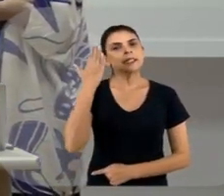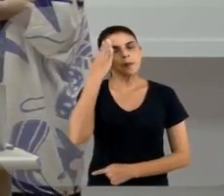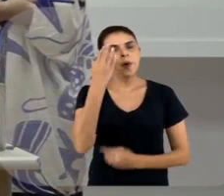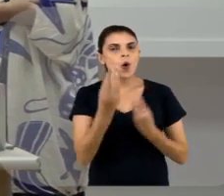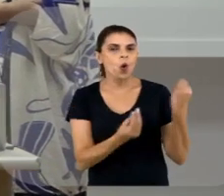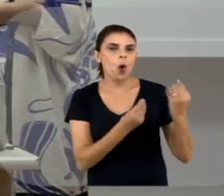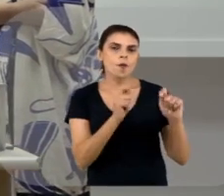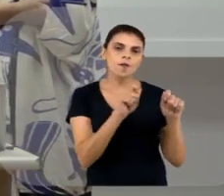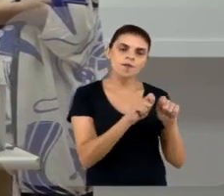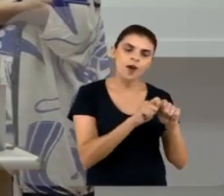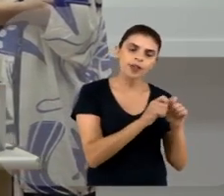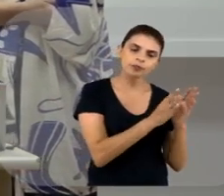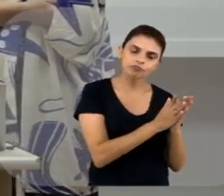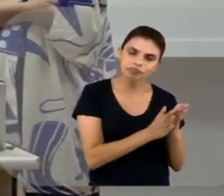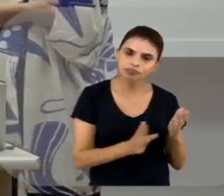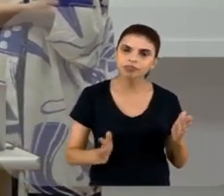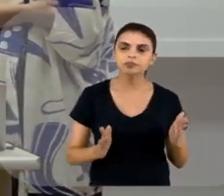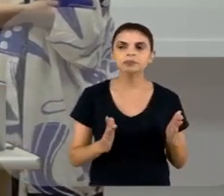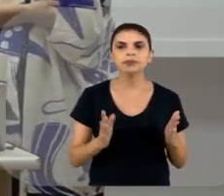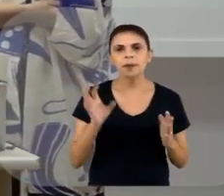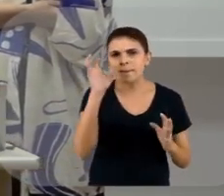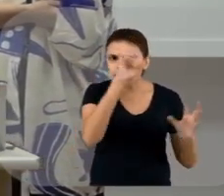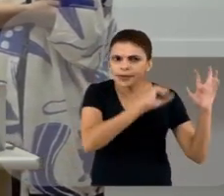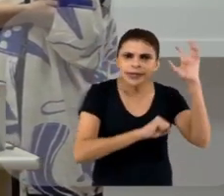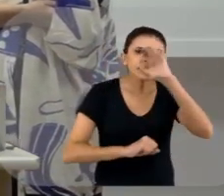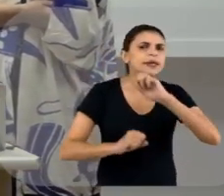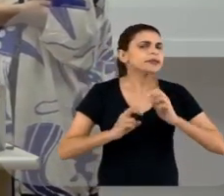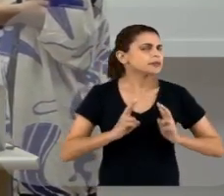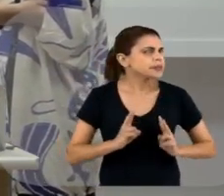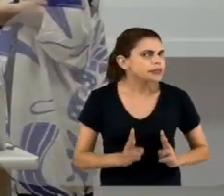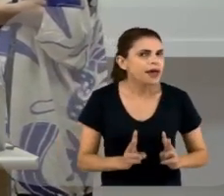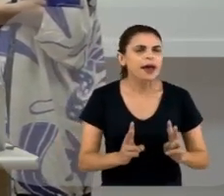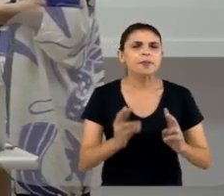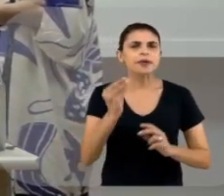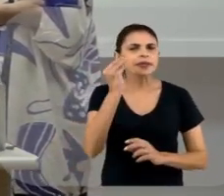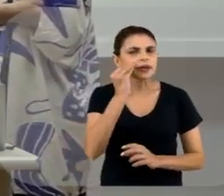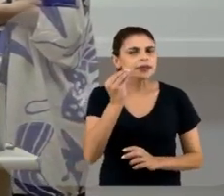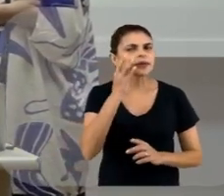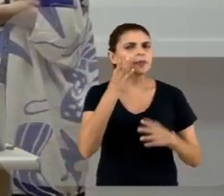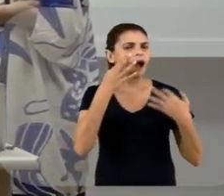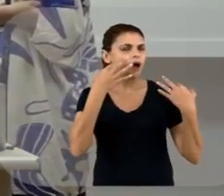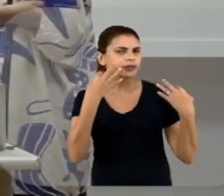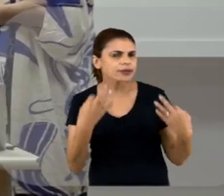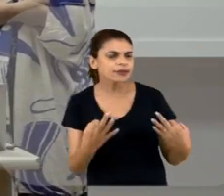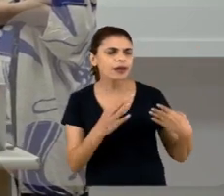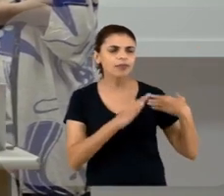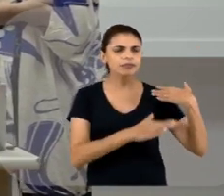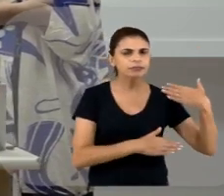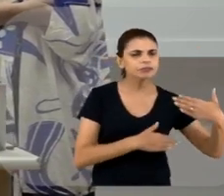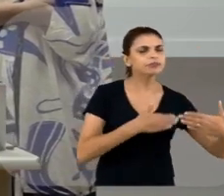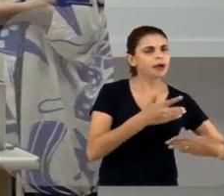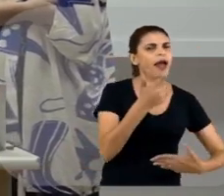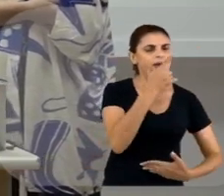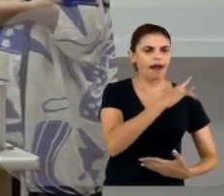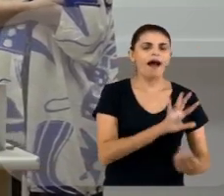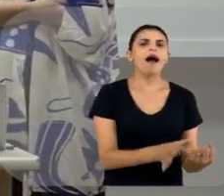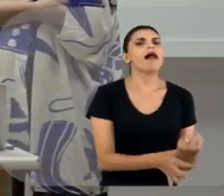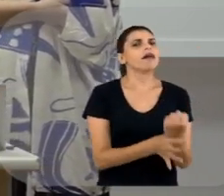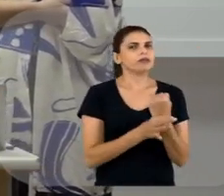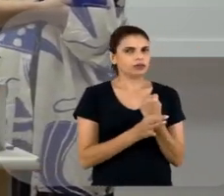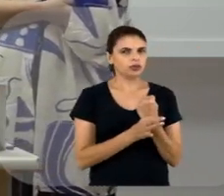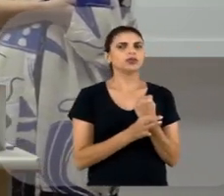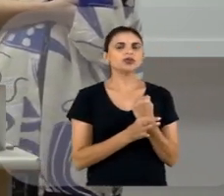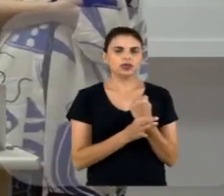Então, é algo que a gente sempre tem que estar atento mesmo para